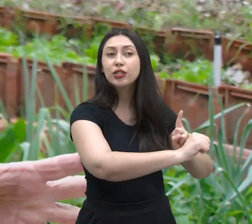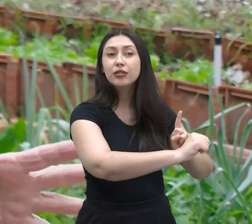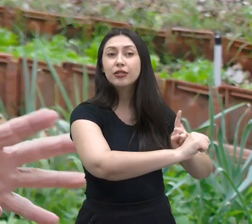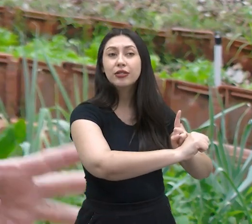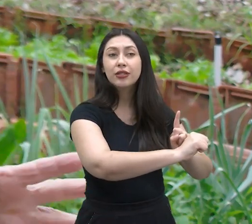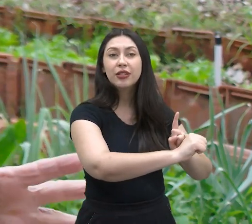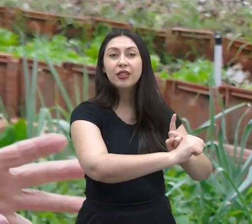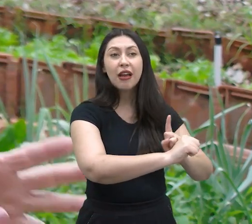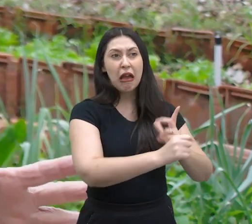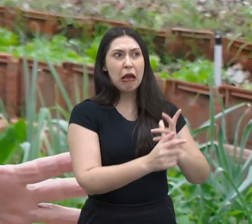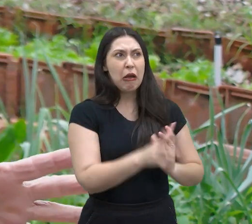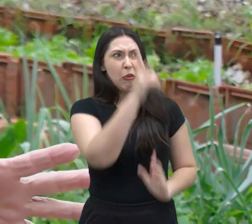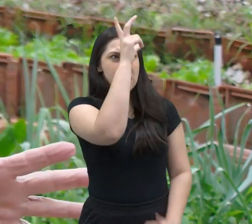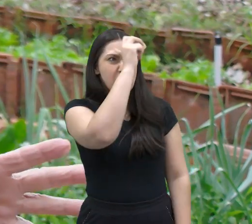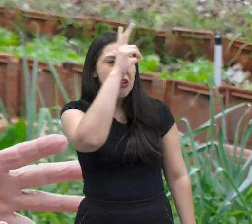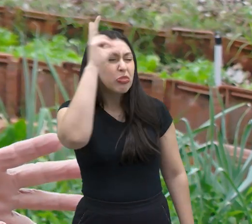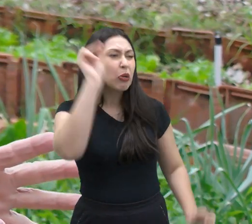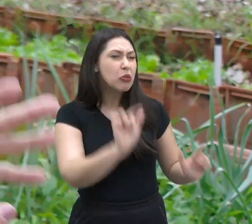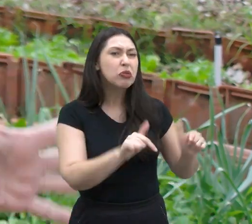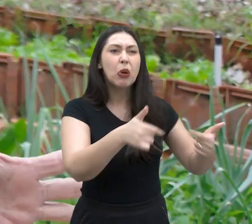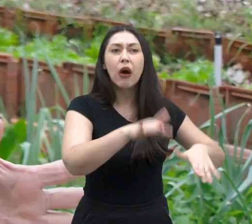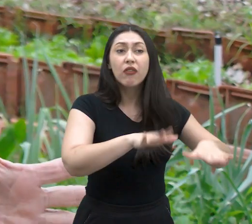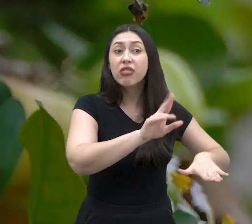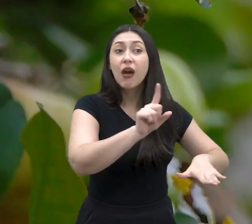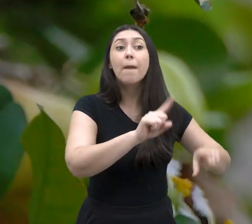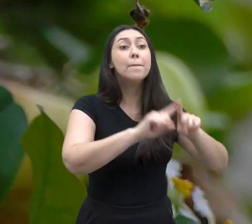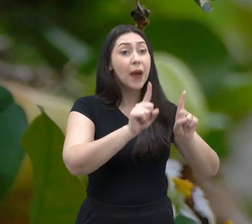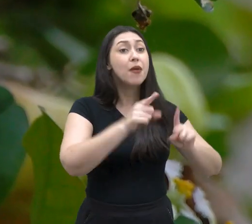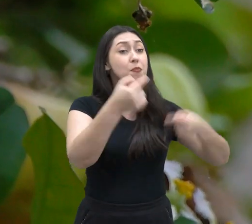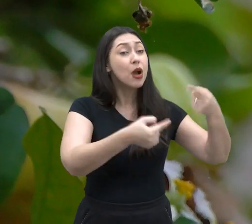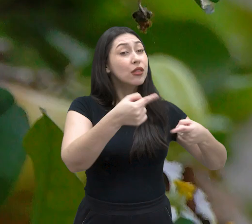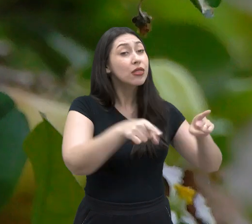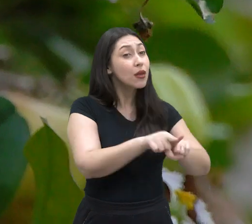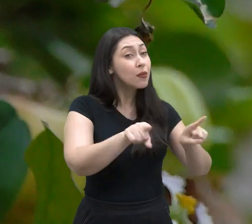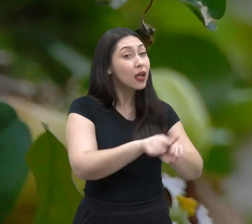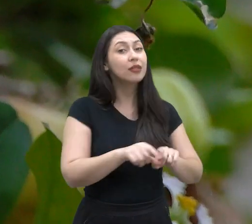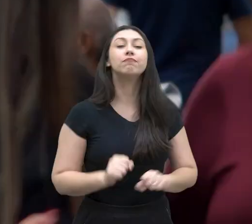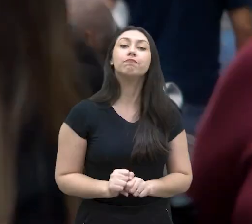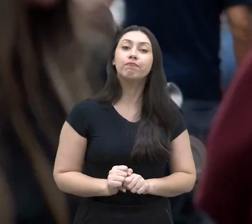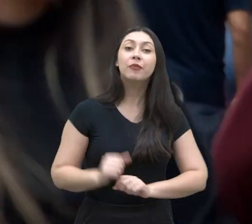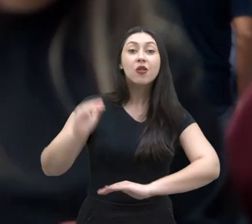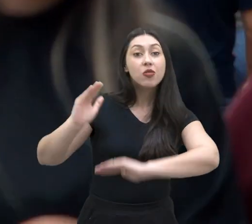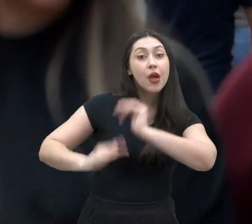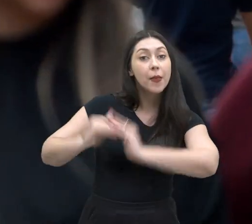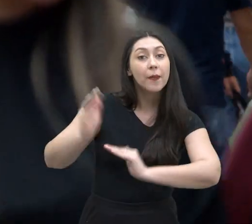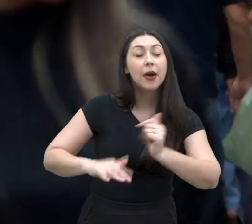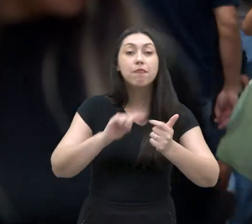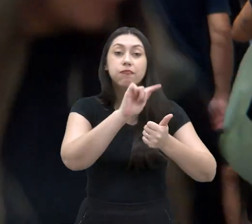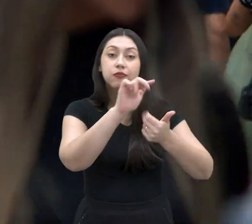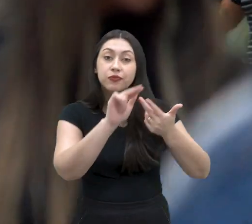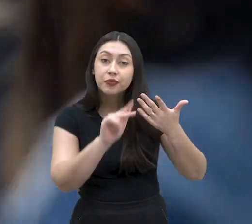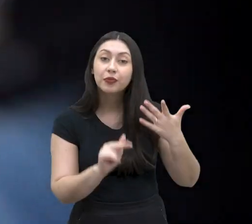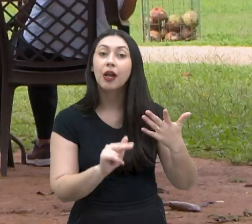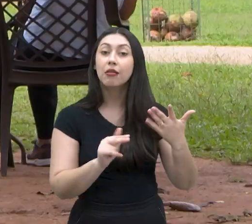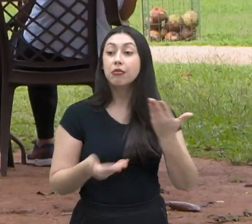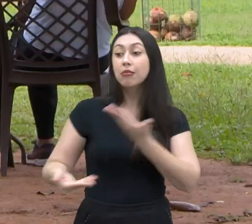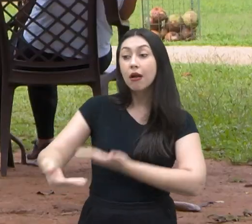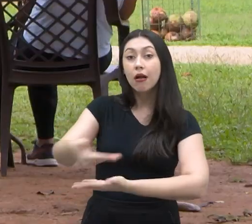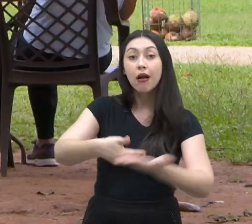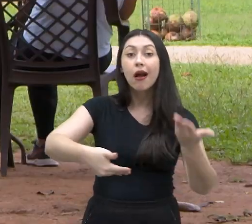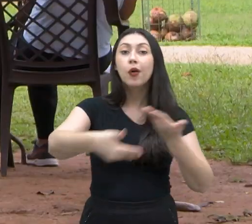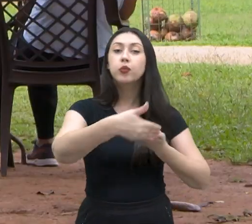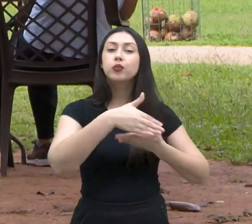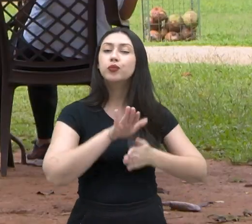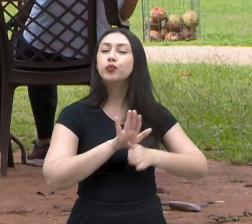política, mas é um trabalho político. O conjunto de práticas como essas e as relações do cotidiano ajudam